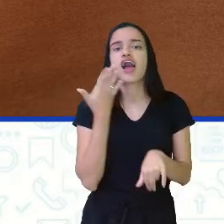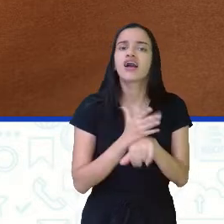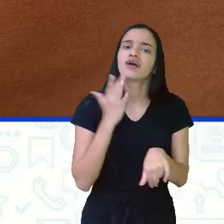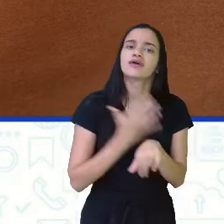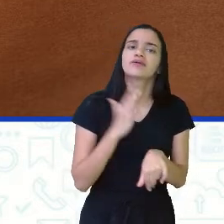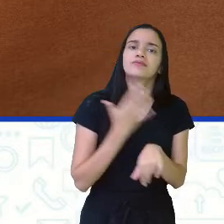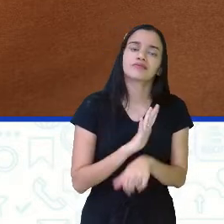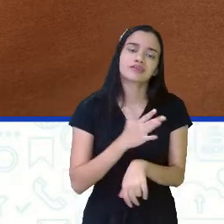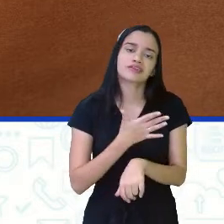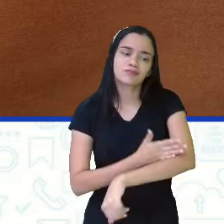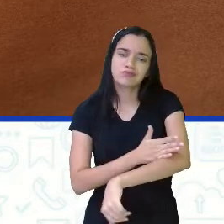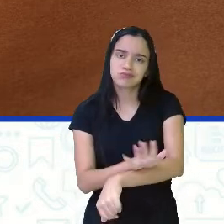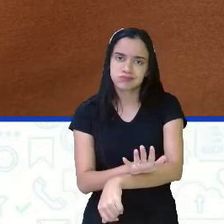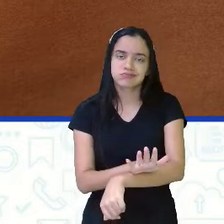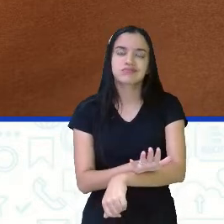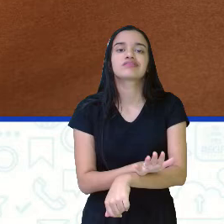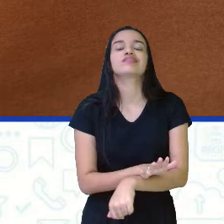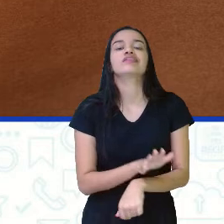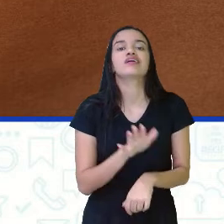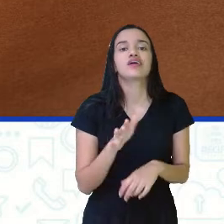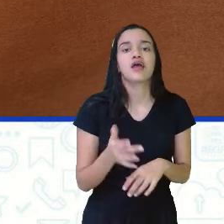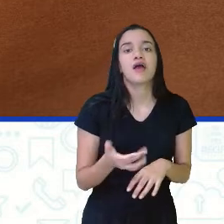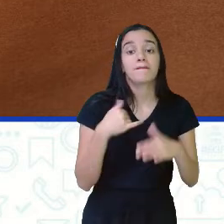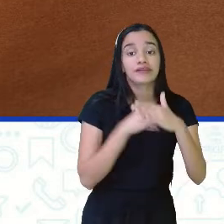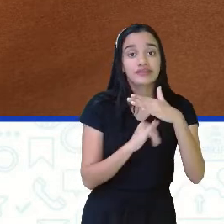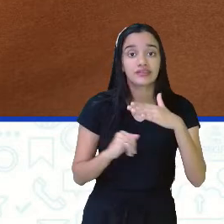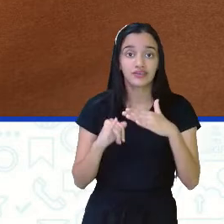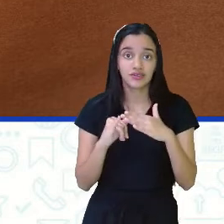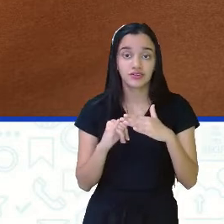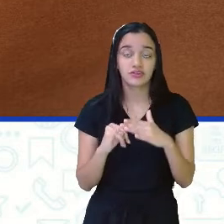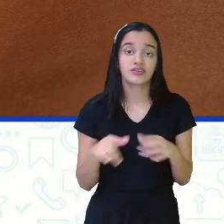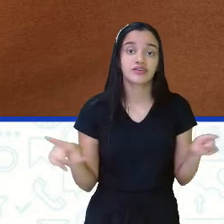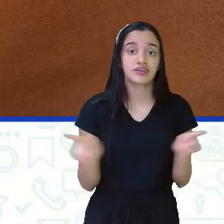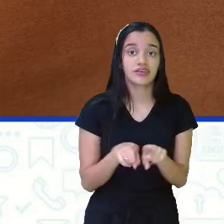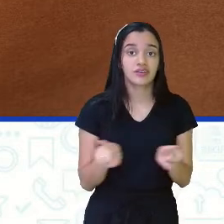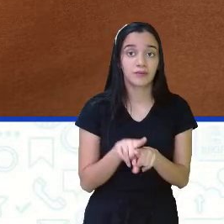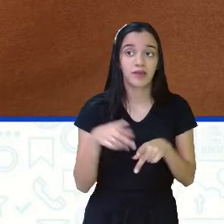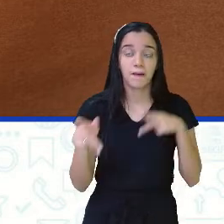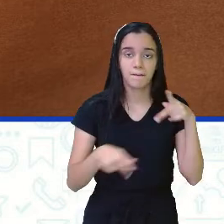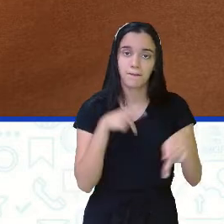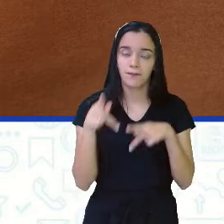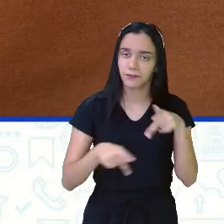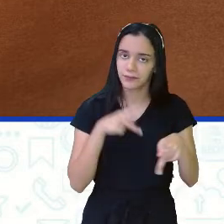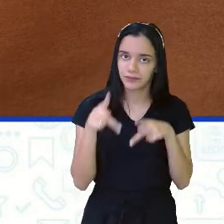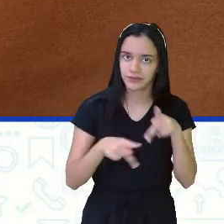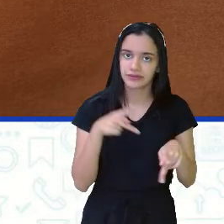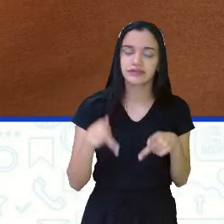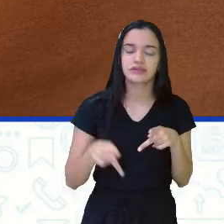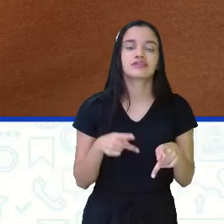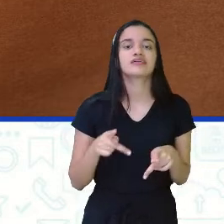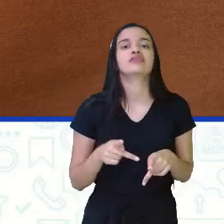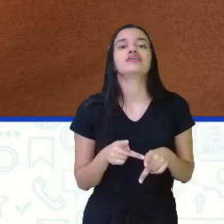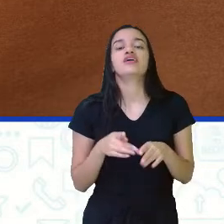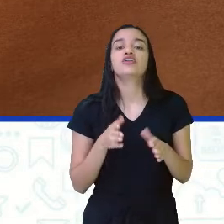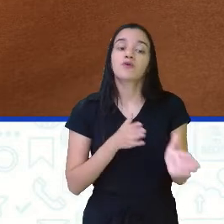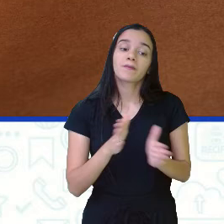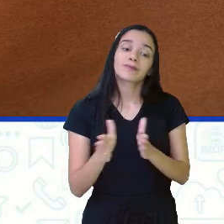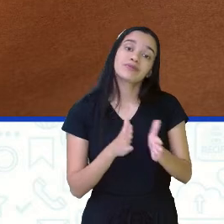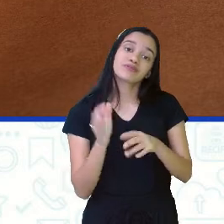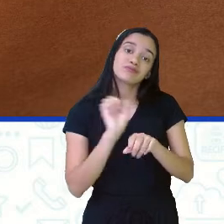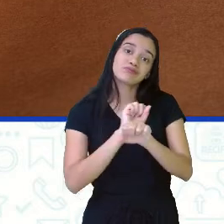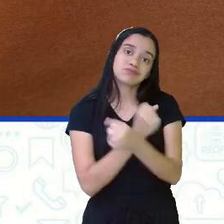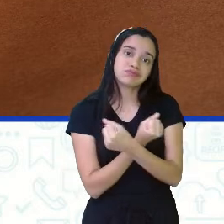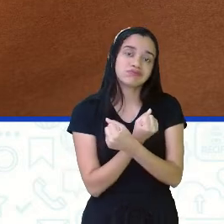práticas racistas herdadas pelas instituições e pela população desde o período